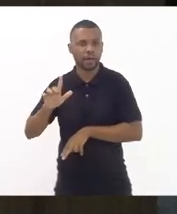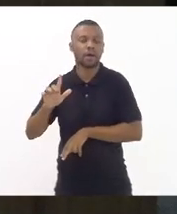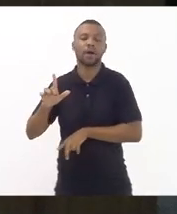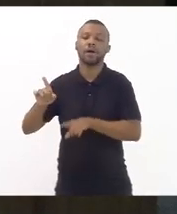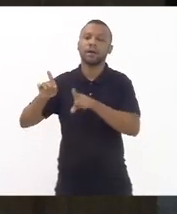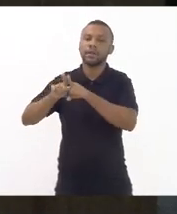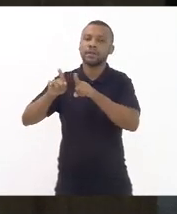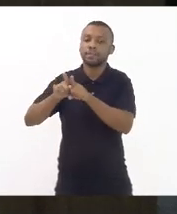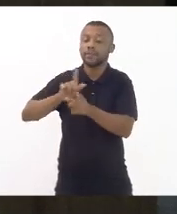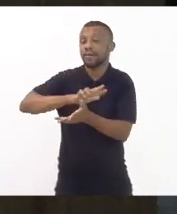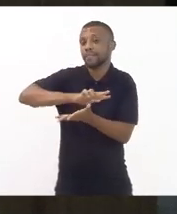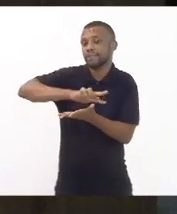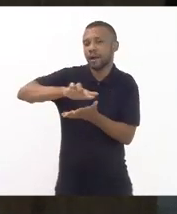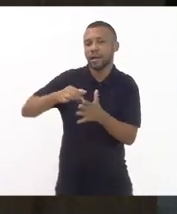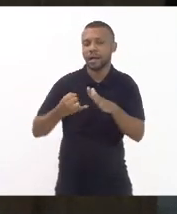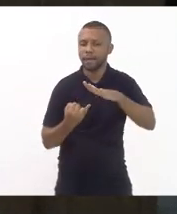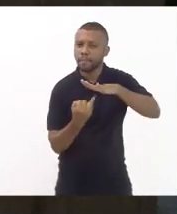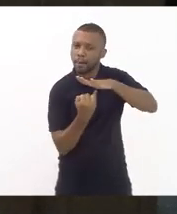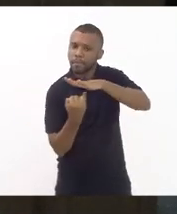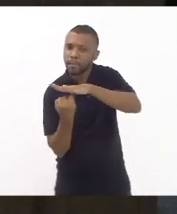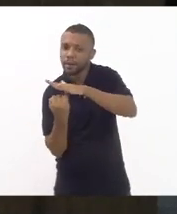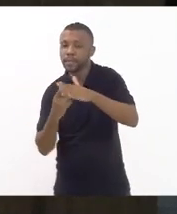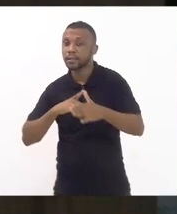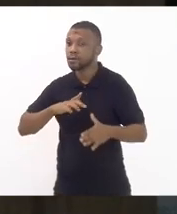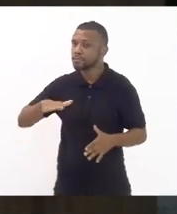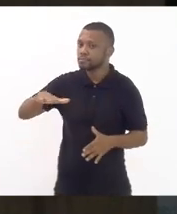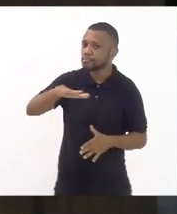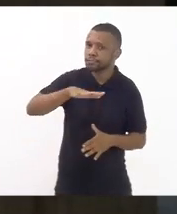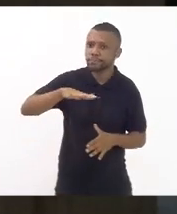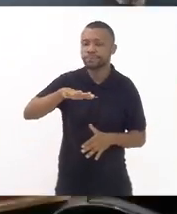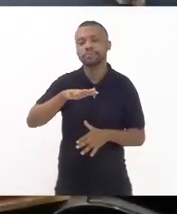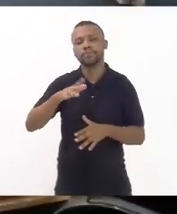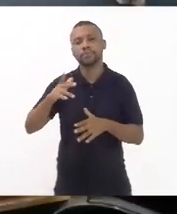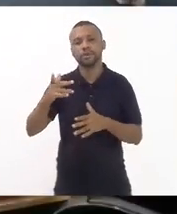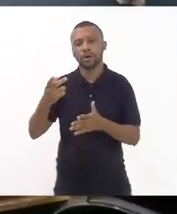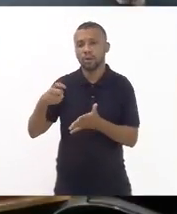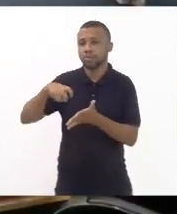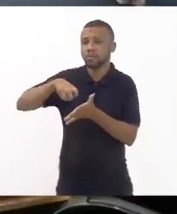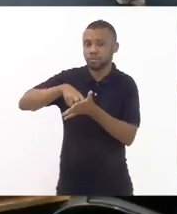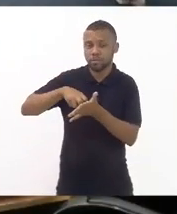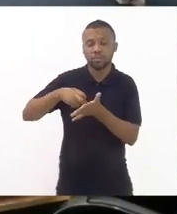aí ao redor das execuções penais no Estado do Rio de Janeiro.